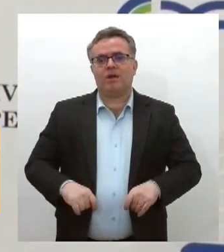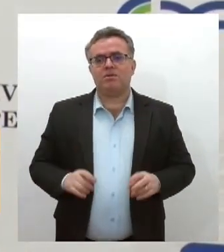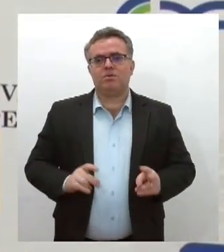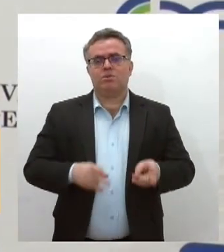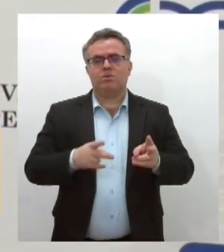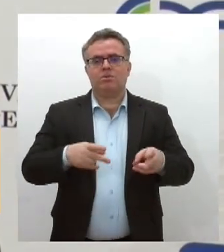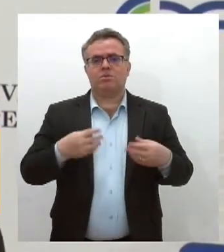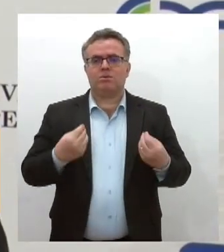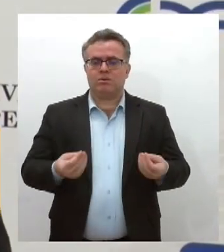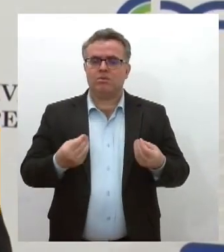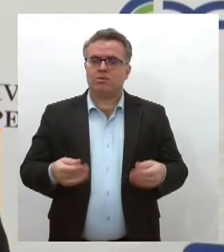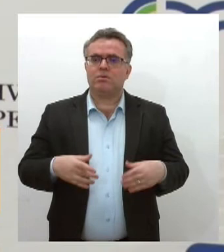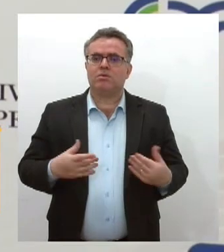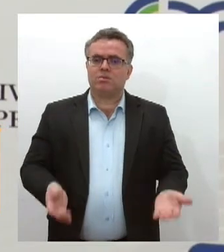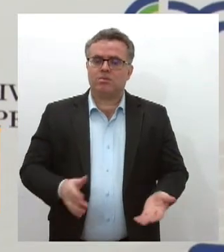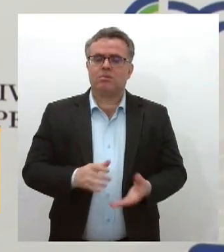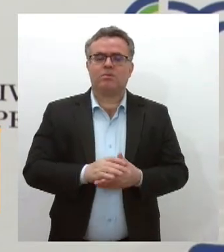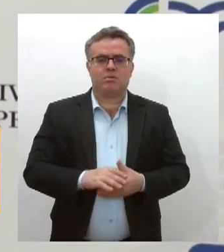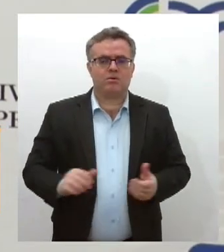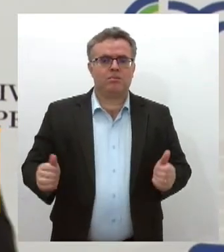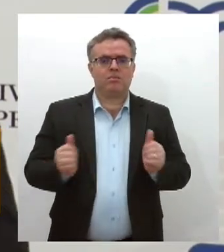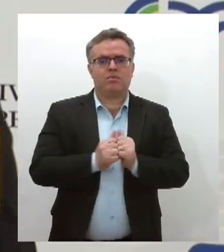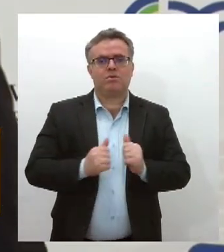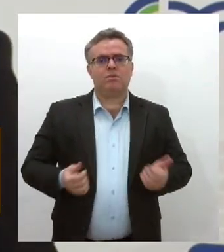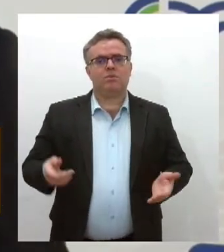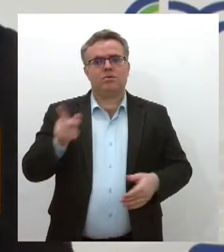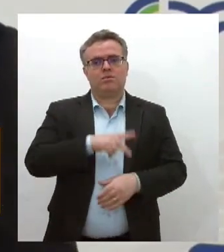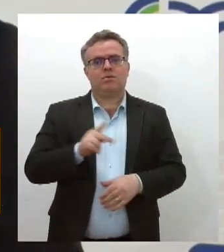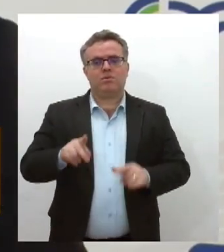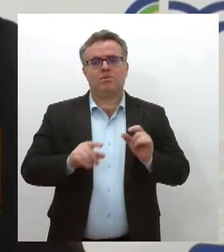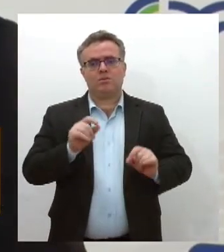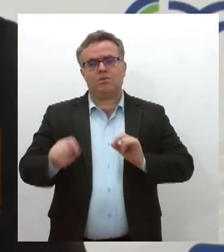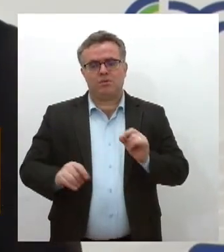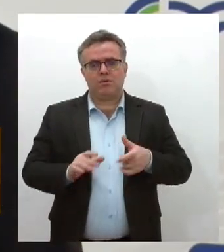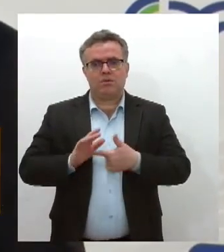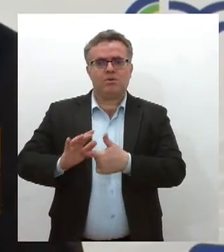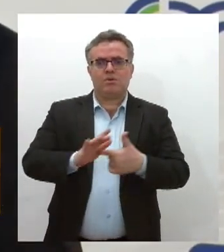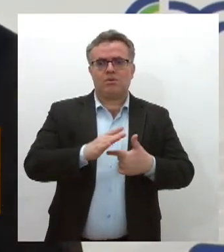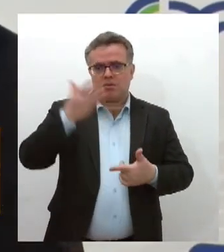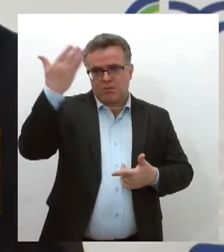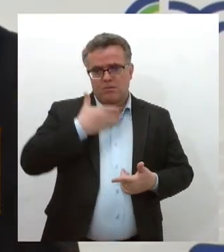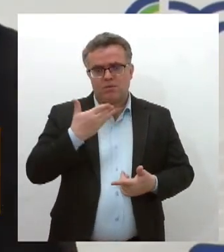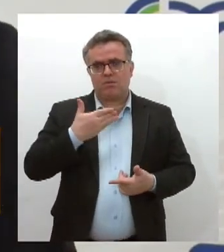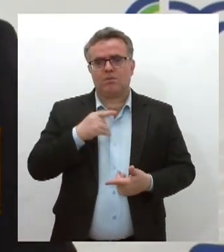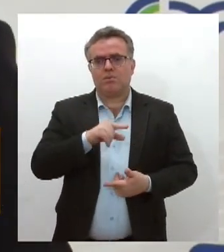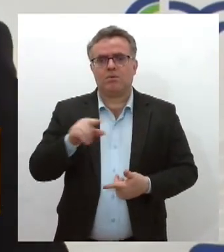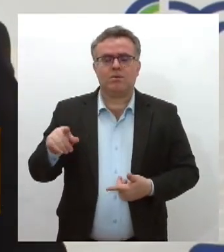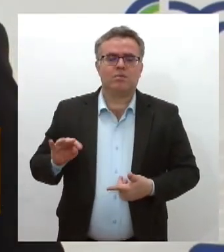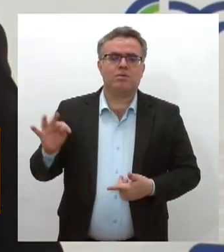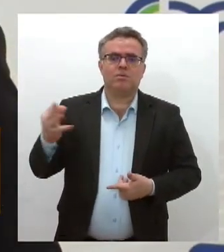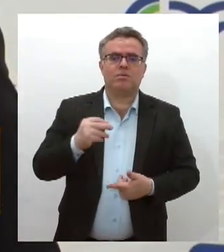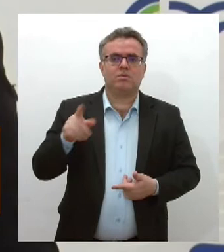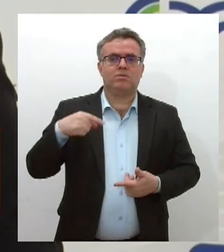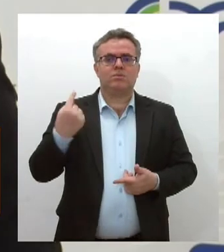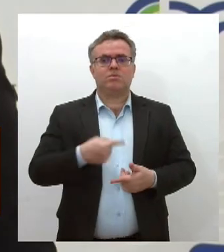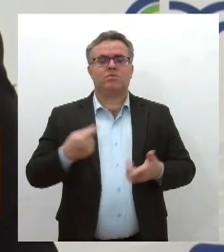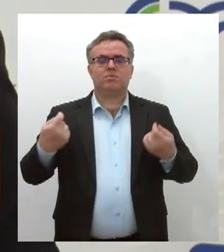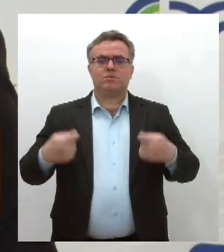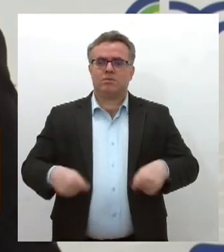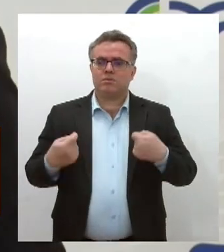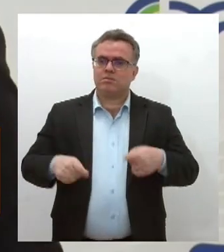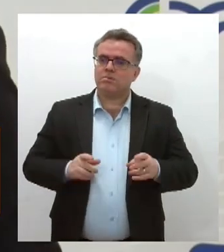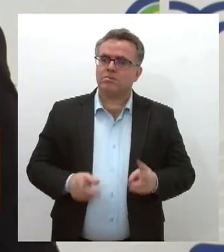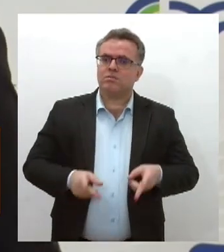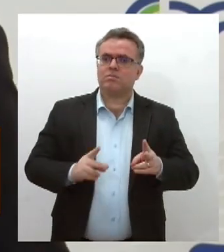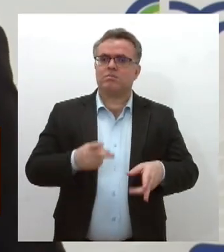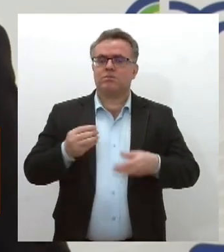estudantes, junto com professores ao parlamento, é a demonstração de um exercício, de um laboratório que toda escola tem que fazer, de dialogar,